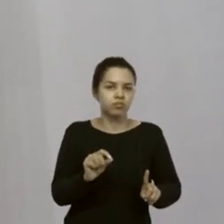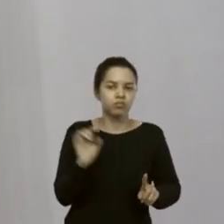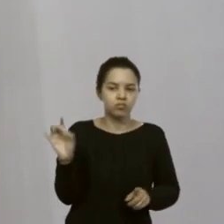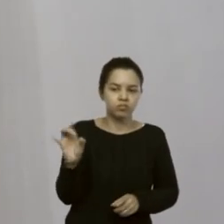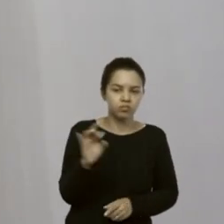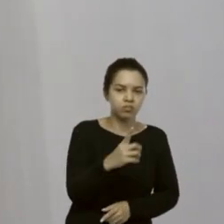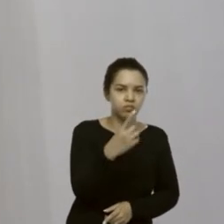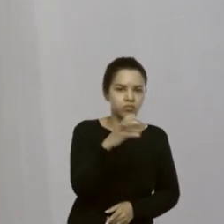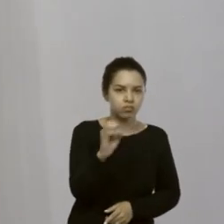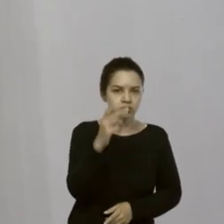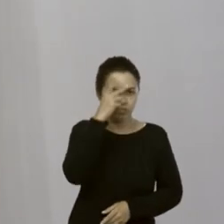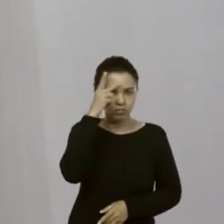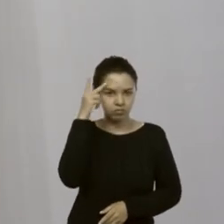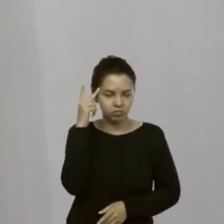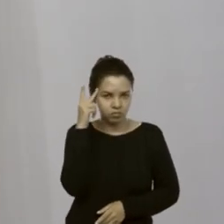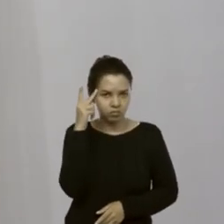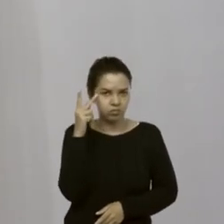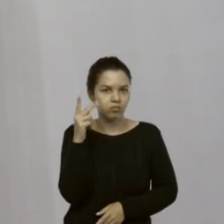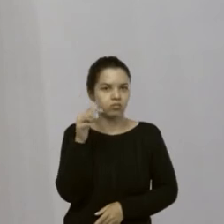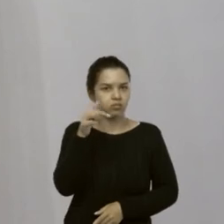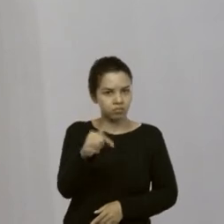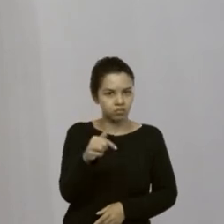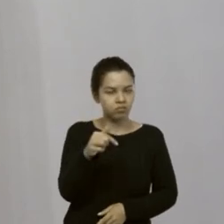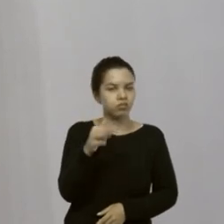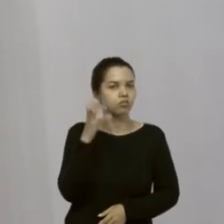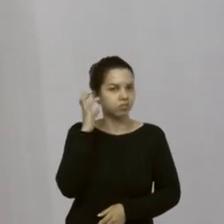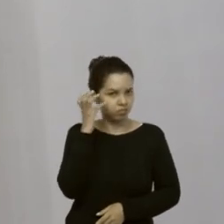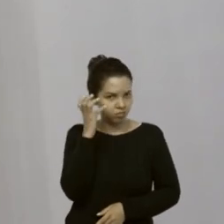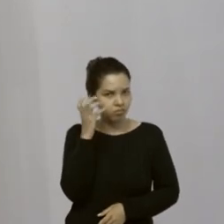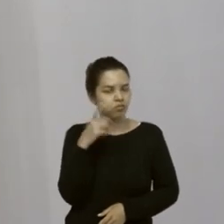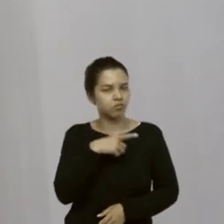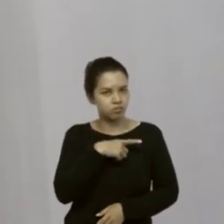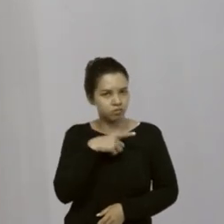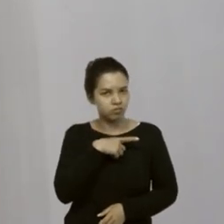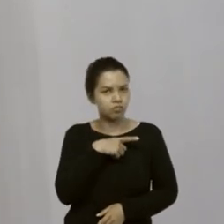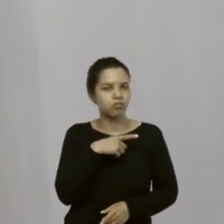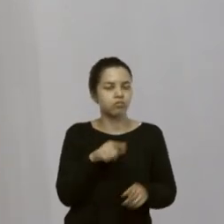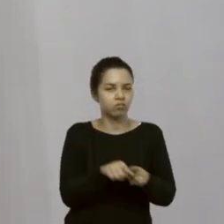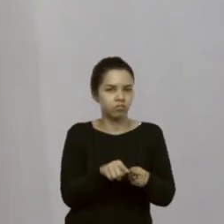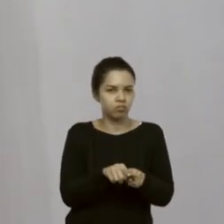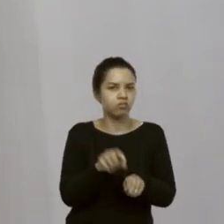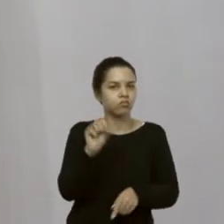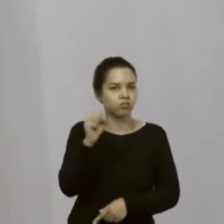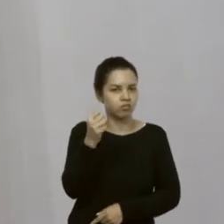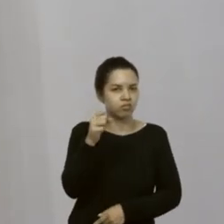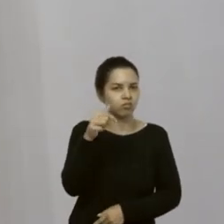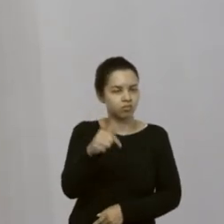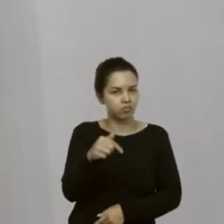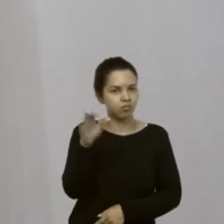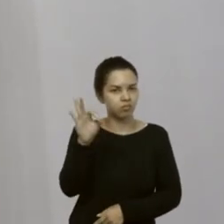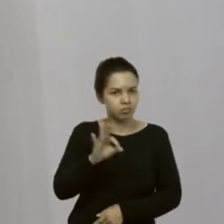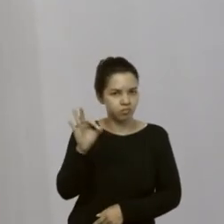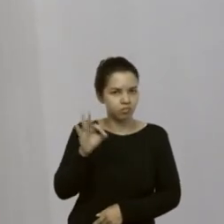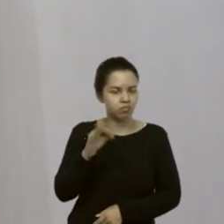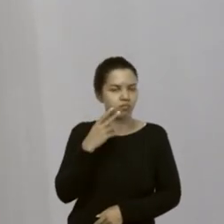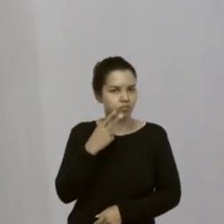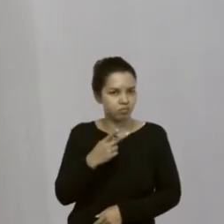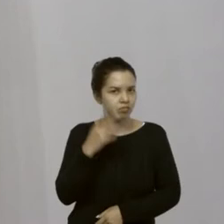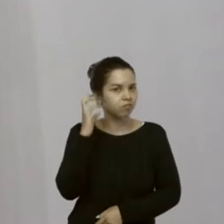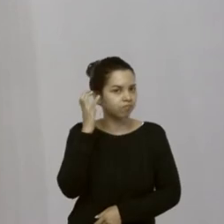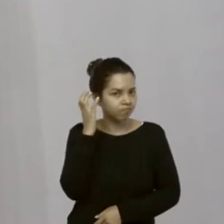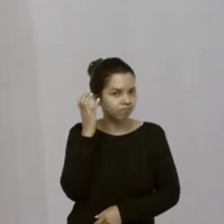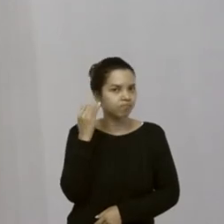catarinenses, 7 ouvem rádio, e 87% consideram o rádio importante no seu dia a